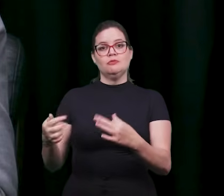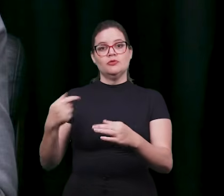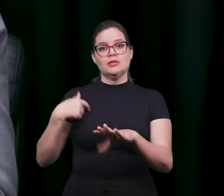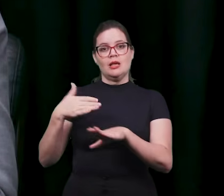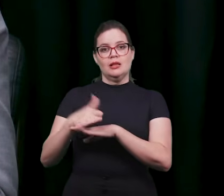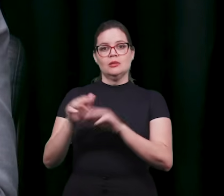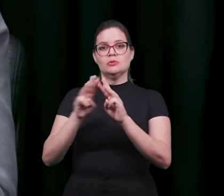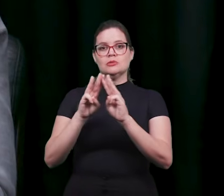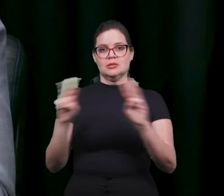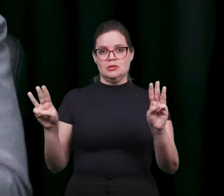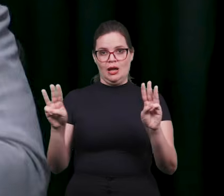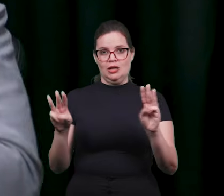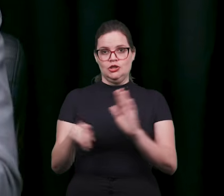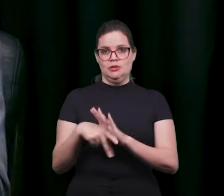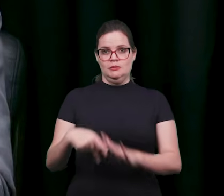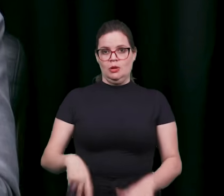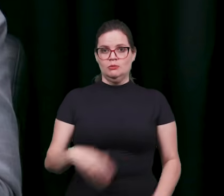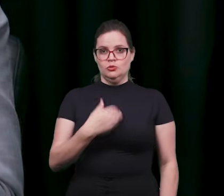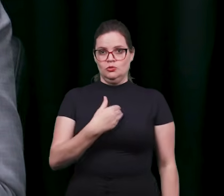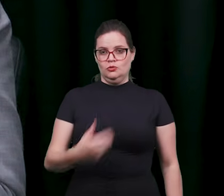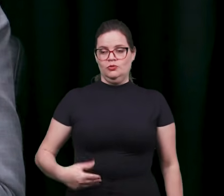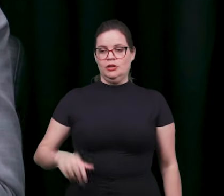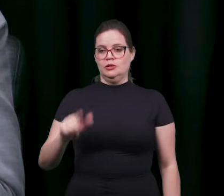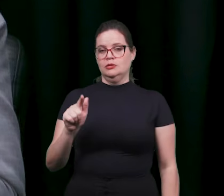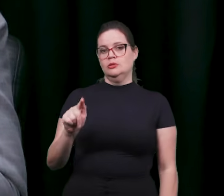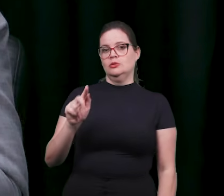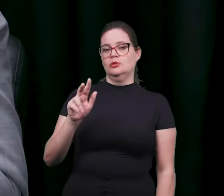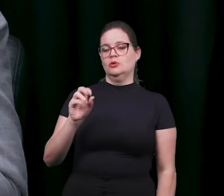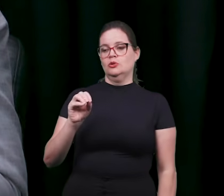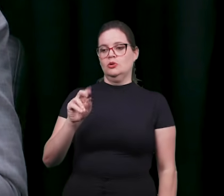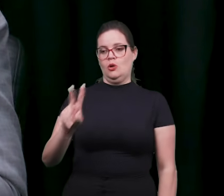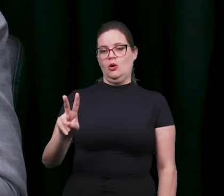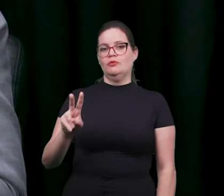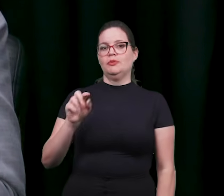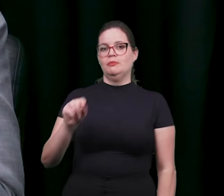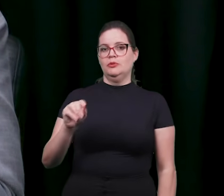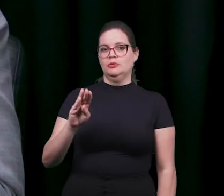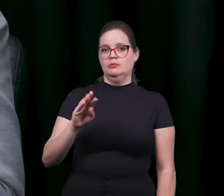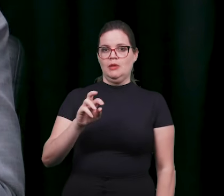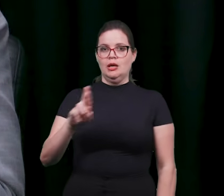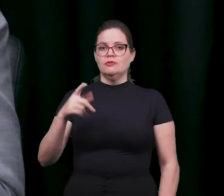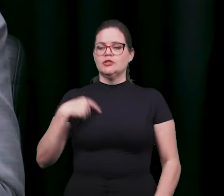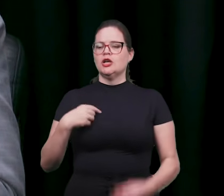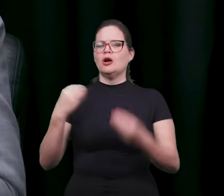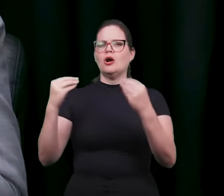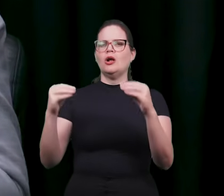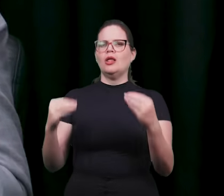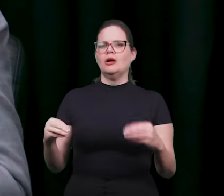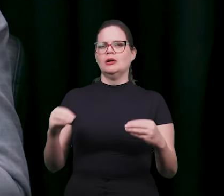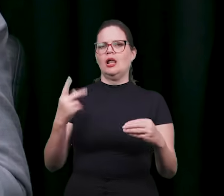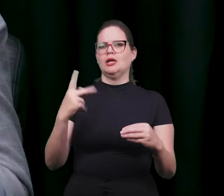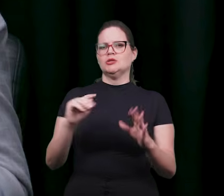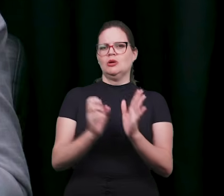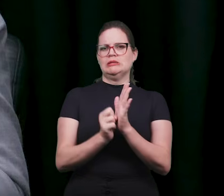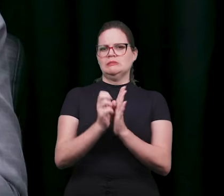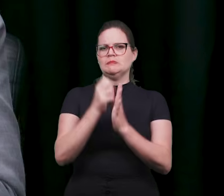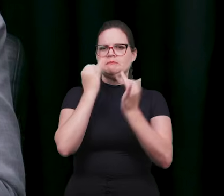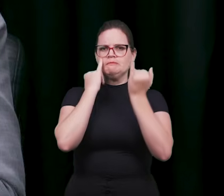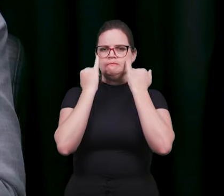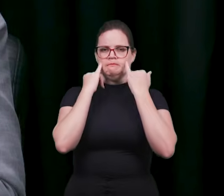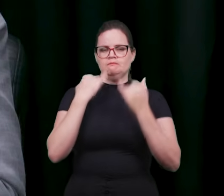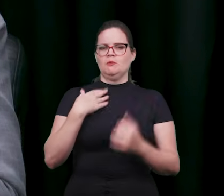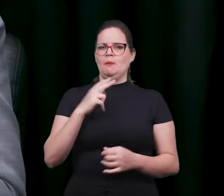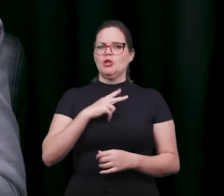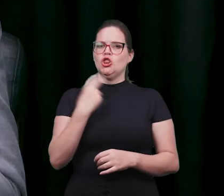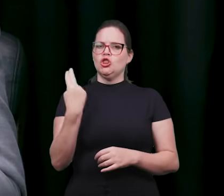site do governo e você preenche seus dados pessoais, qual vai ser a sua atividade, qual vai ser o nome da sua